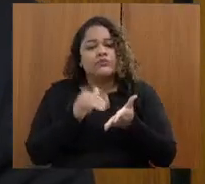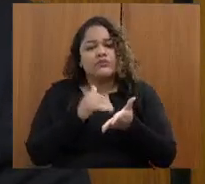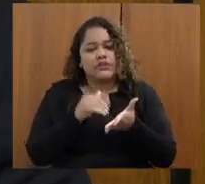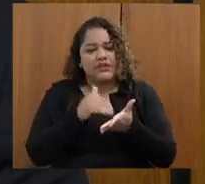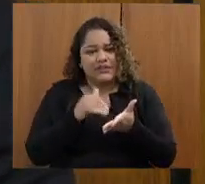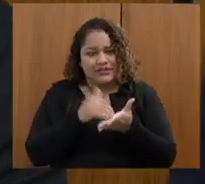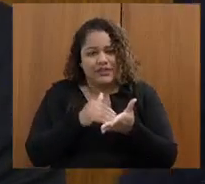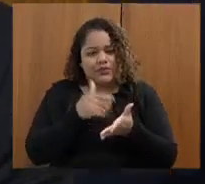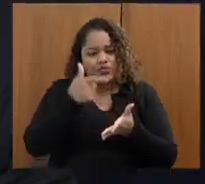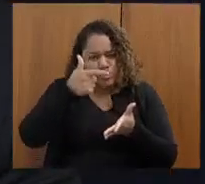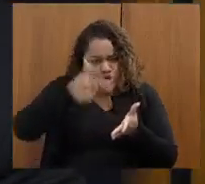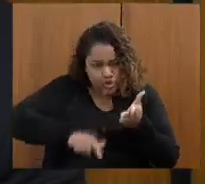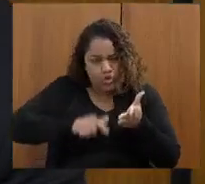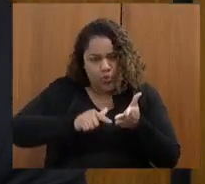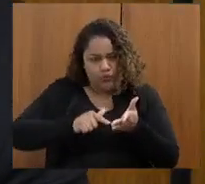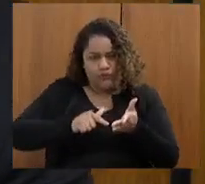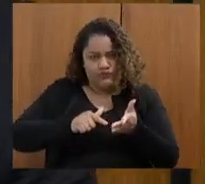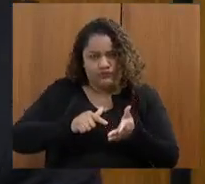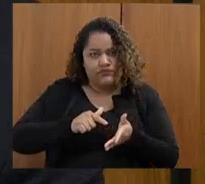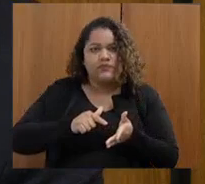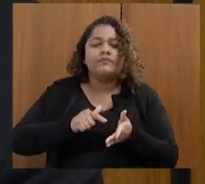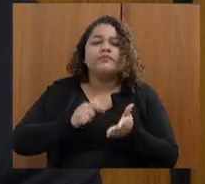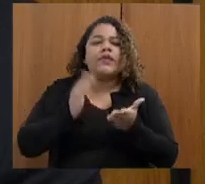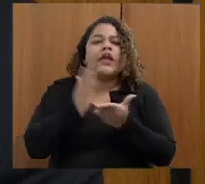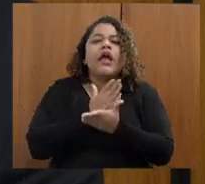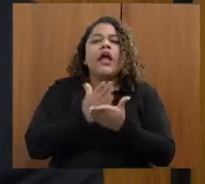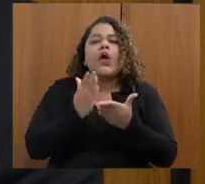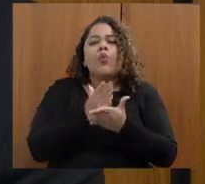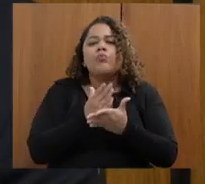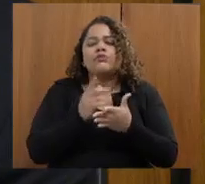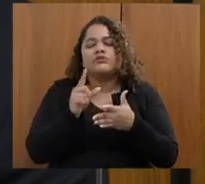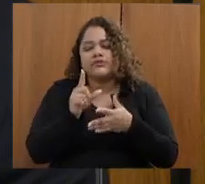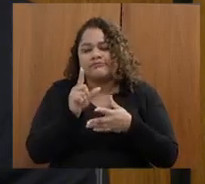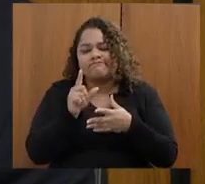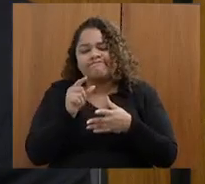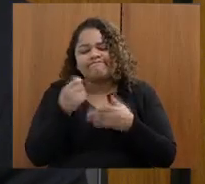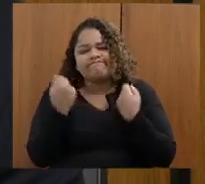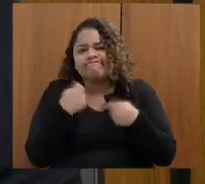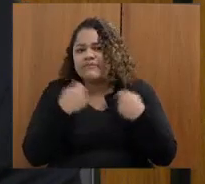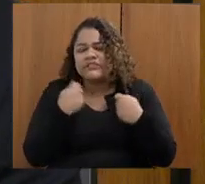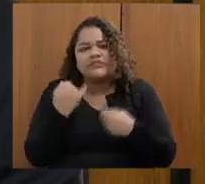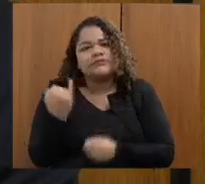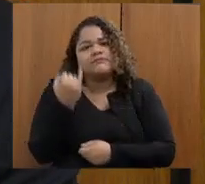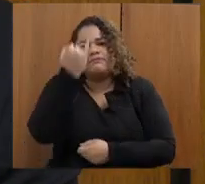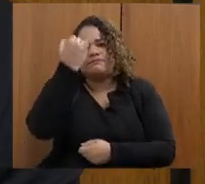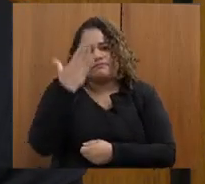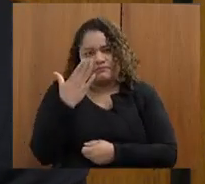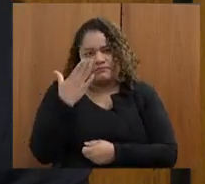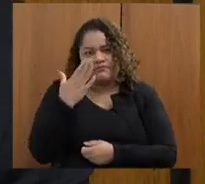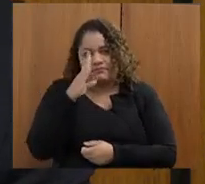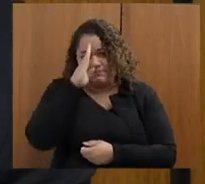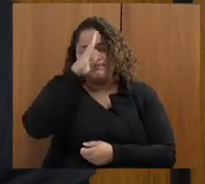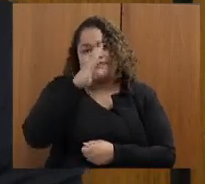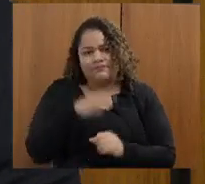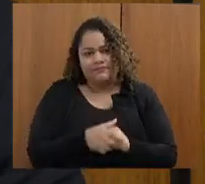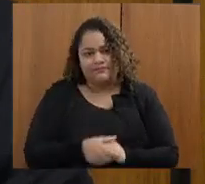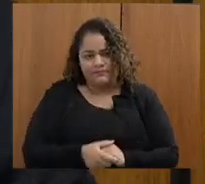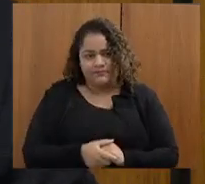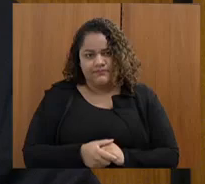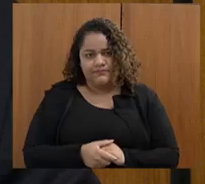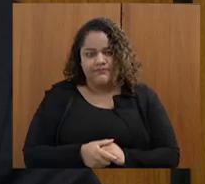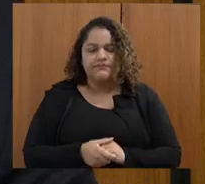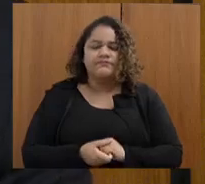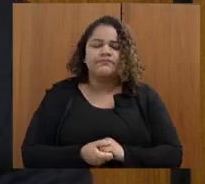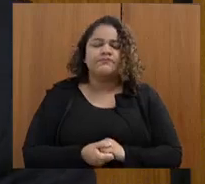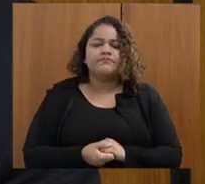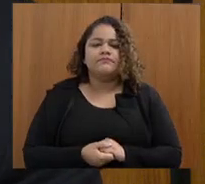de reforçar aqui algumas que eu entendo serem assim primordiais com relação